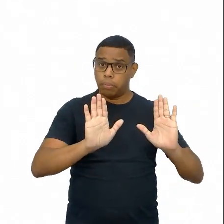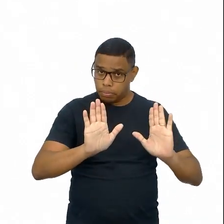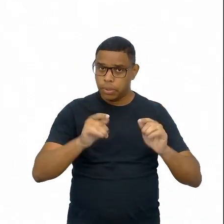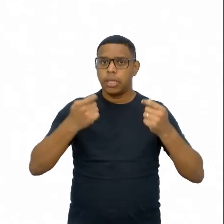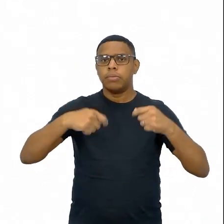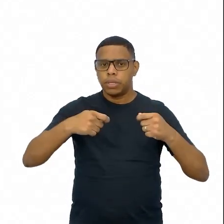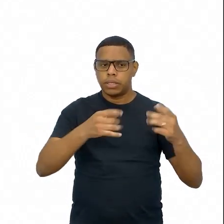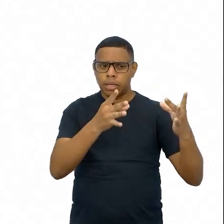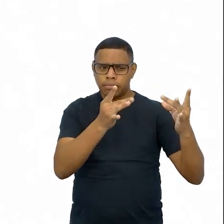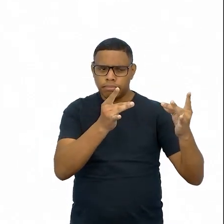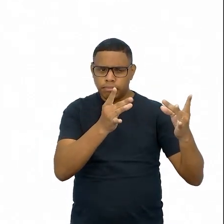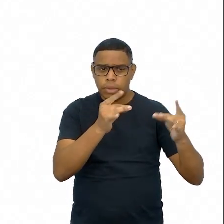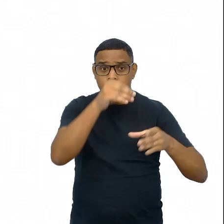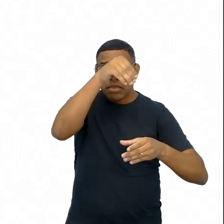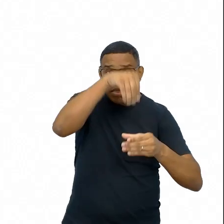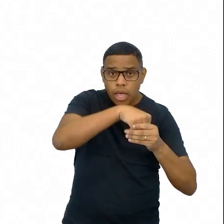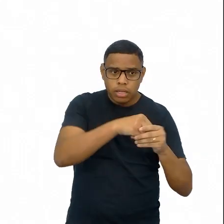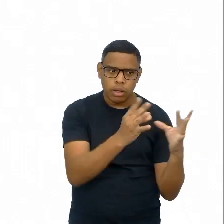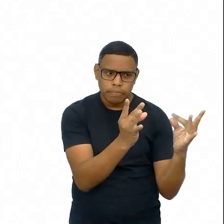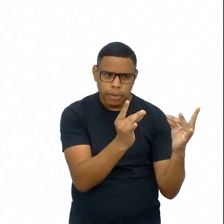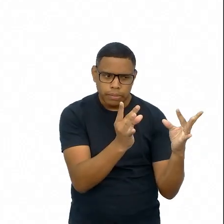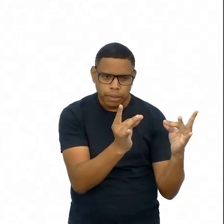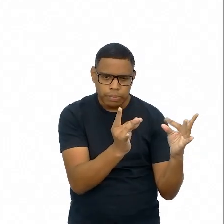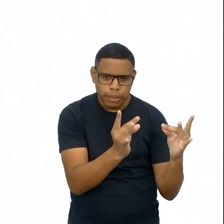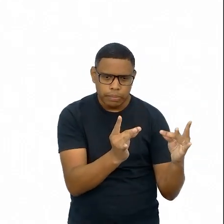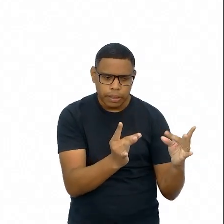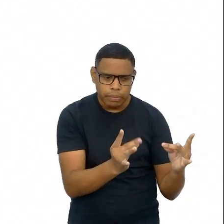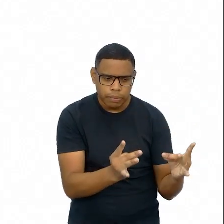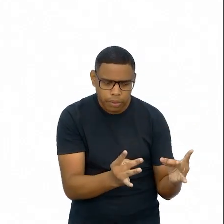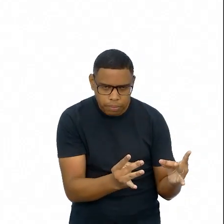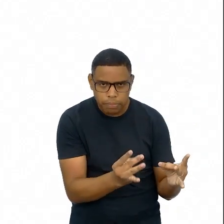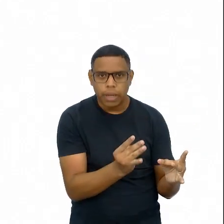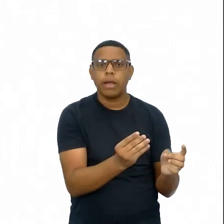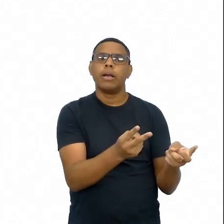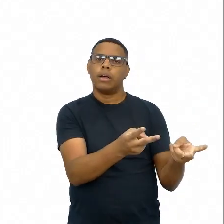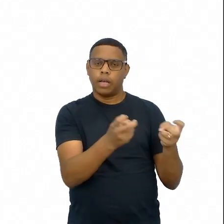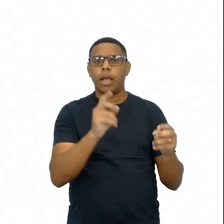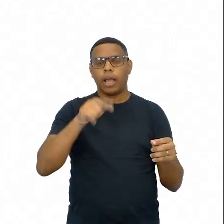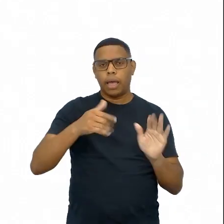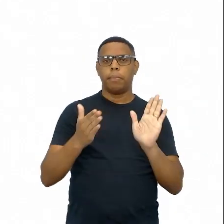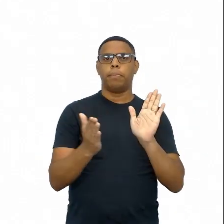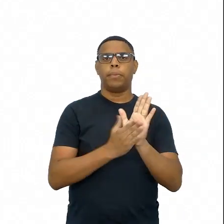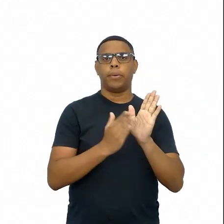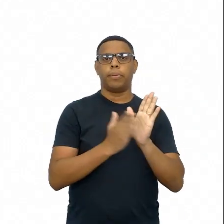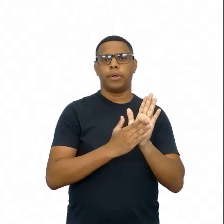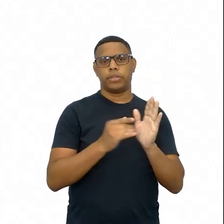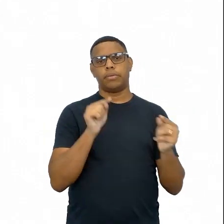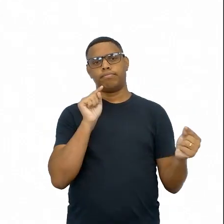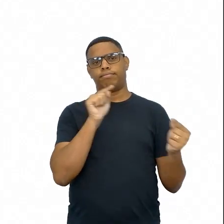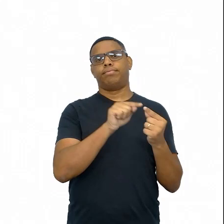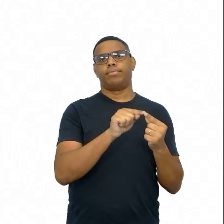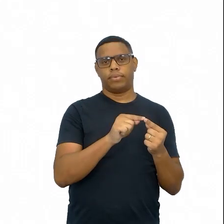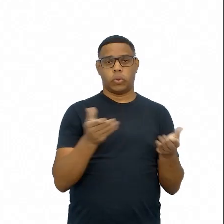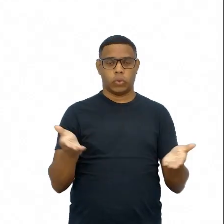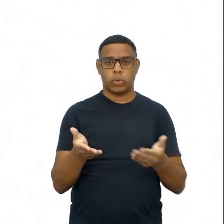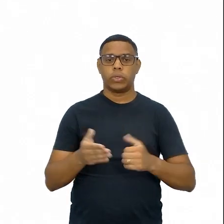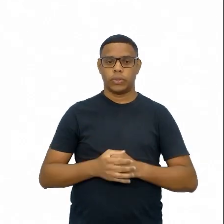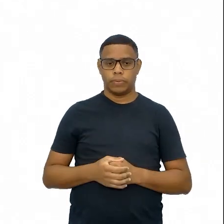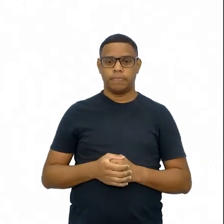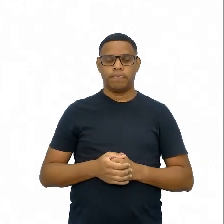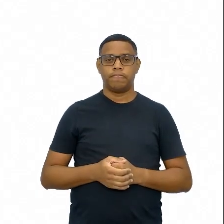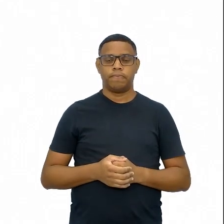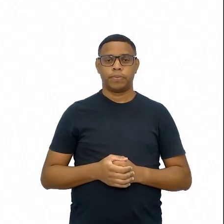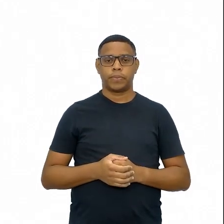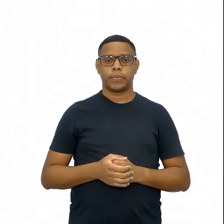no miudinho mesmo, olhando para os resultados da nossa turma, que essa é a nossa proposta da formação de hoje. Então, vamos